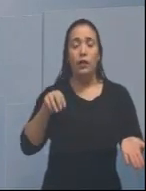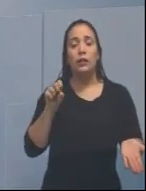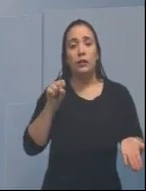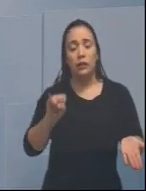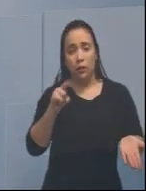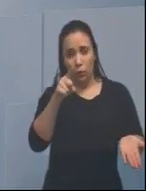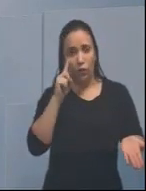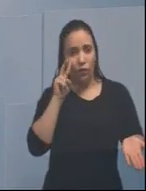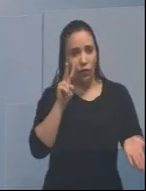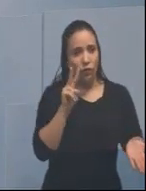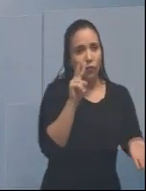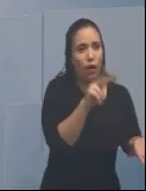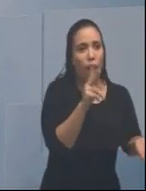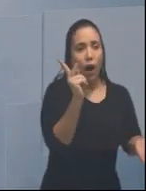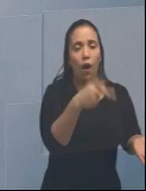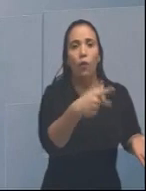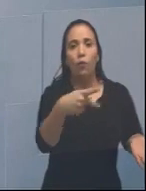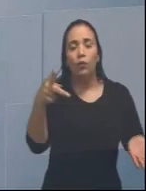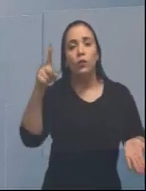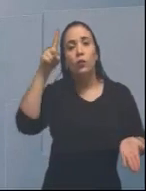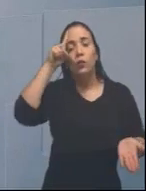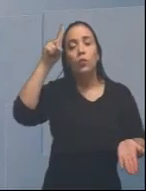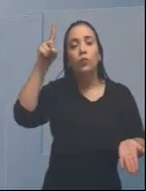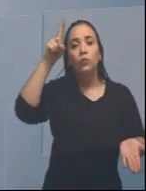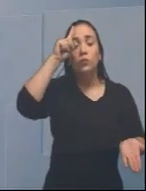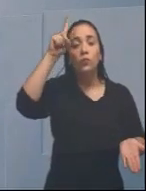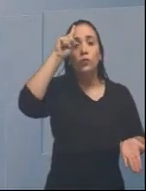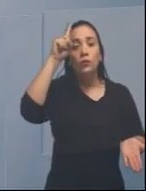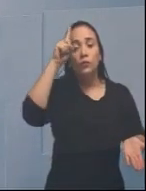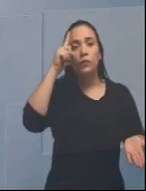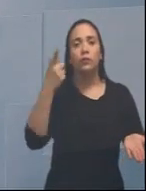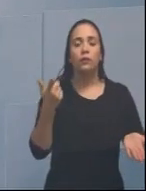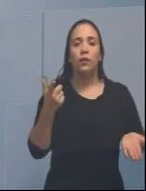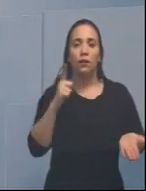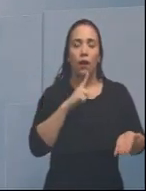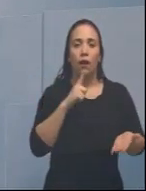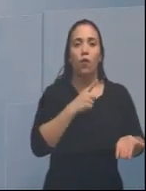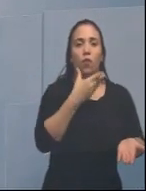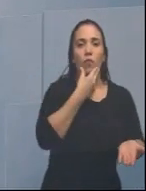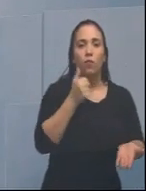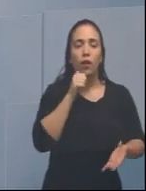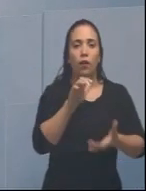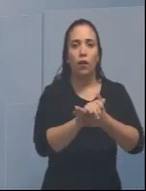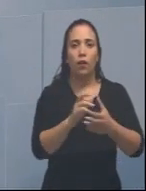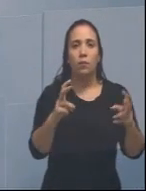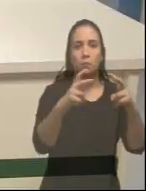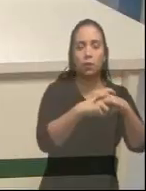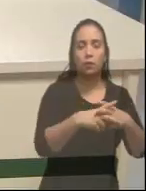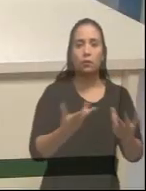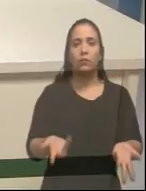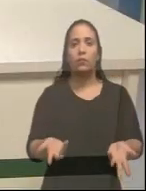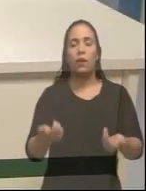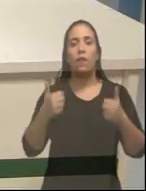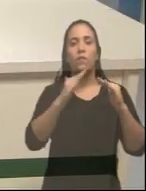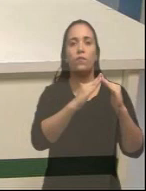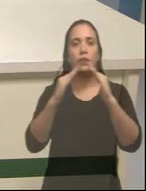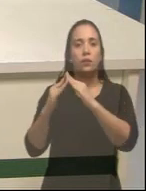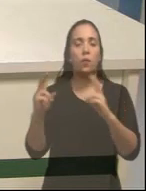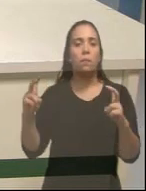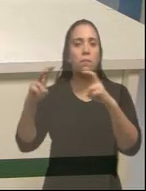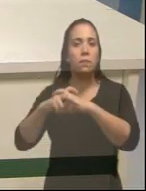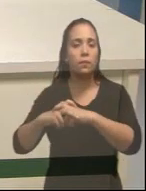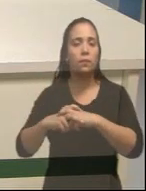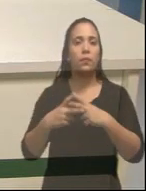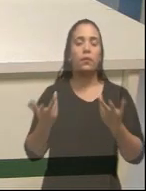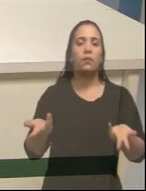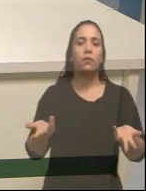você vê as ocorrências que eles fazem diariamente, briga de casal, briga de vizinho,